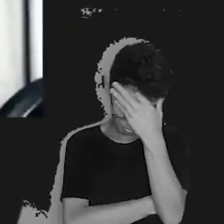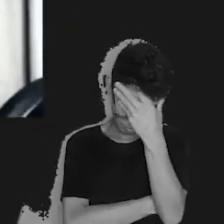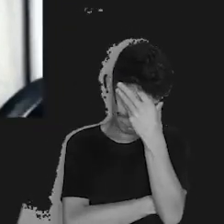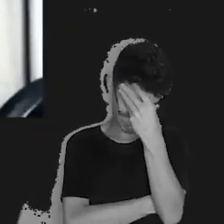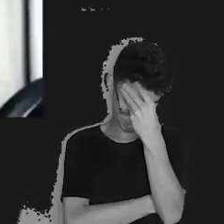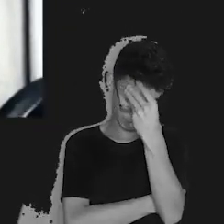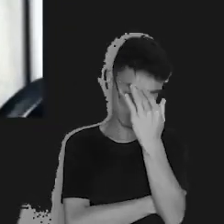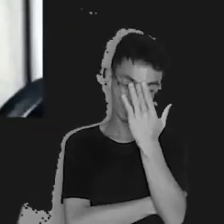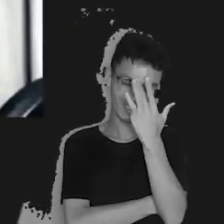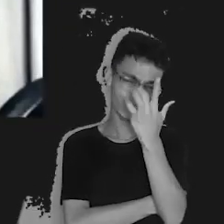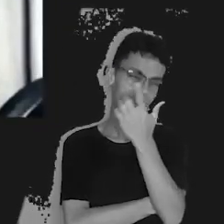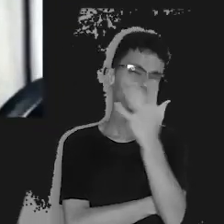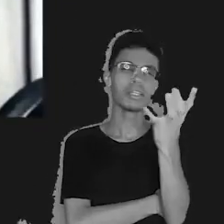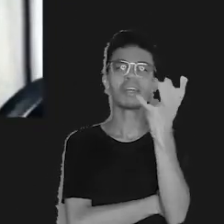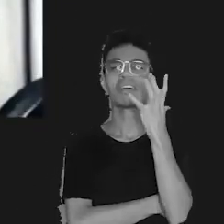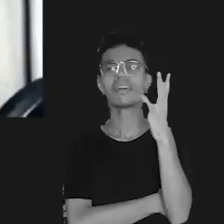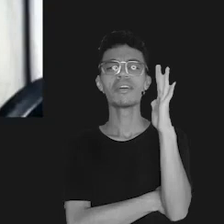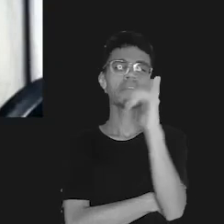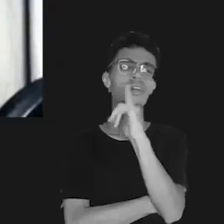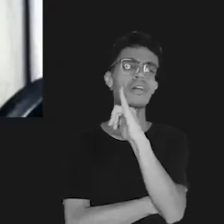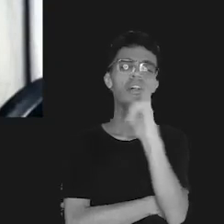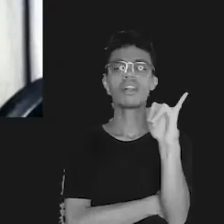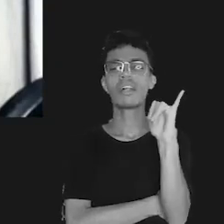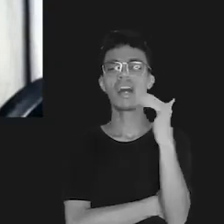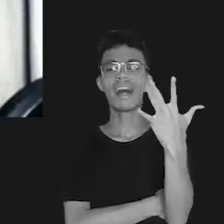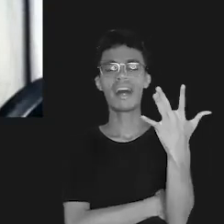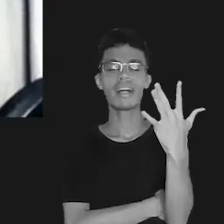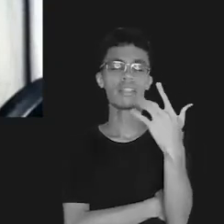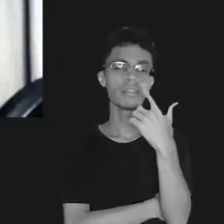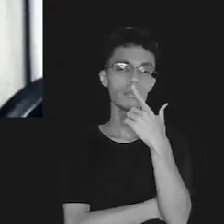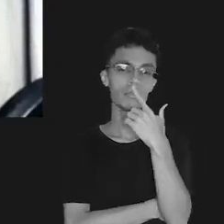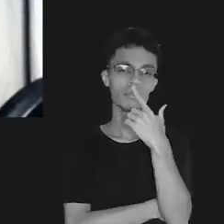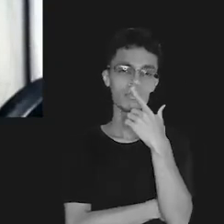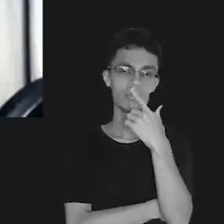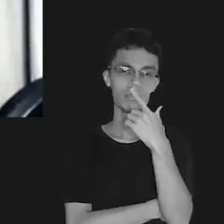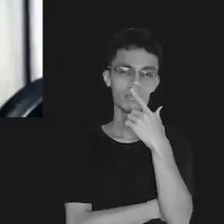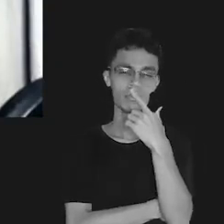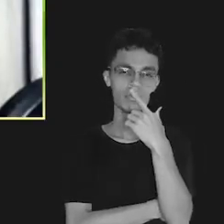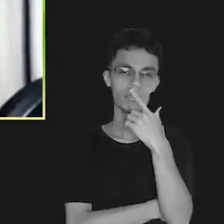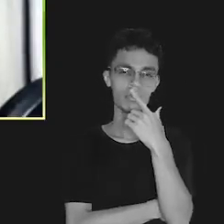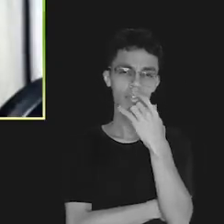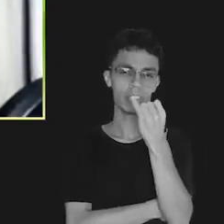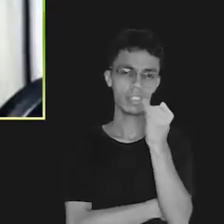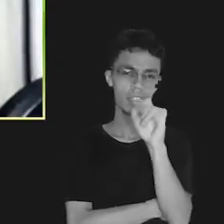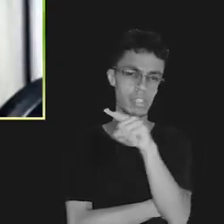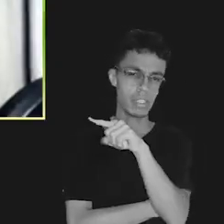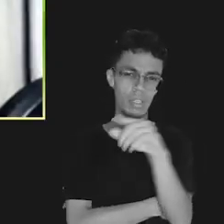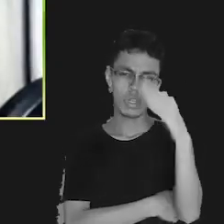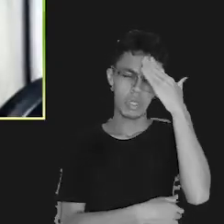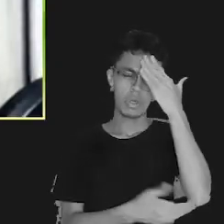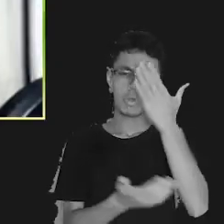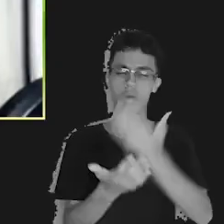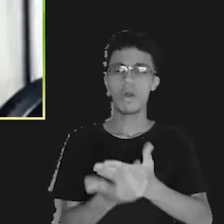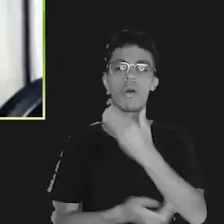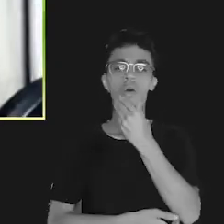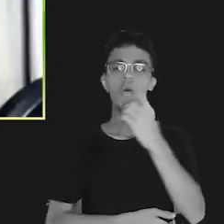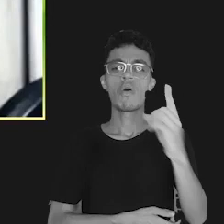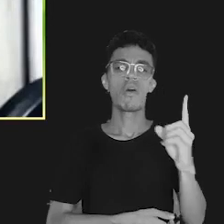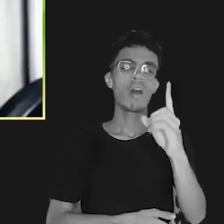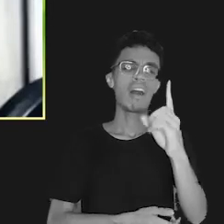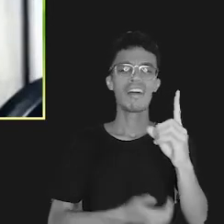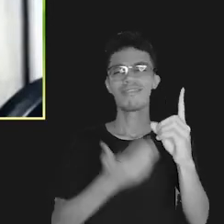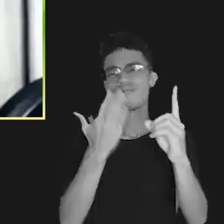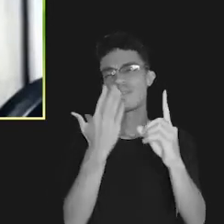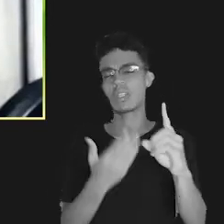Tendes a declarar? Agente ameaçando os juízes. Se acreditardes no homem, na sua